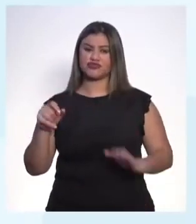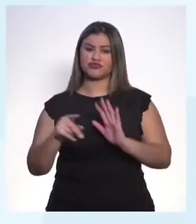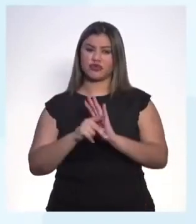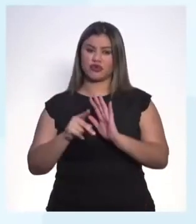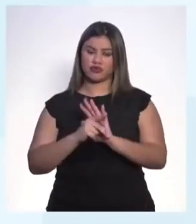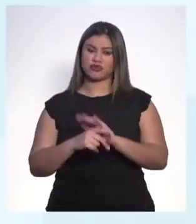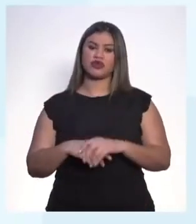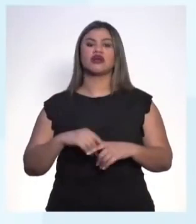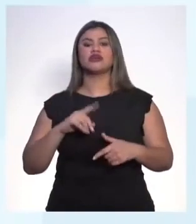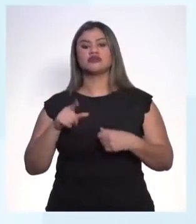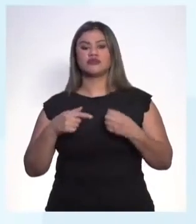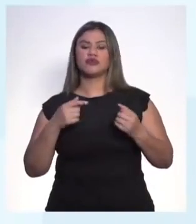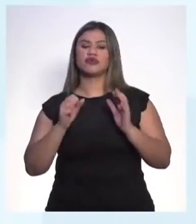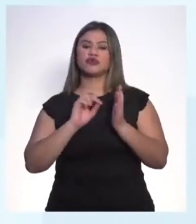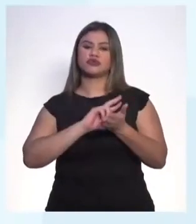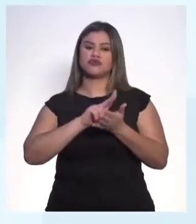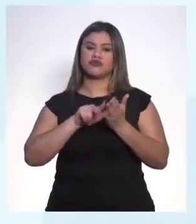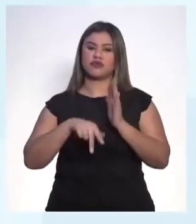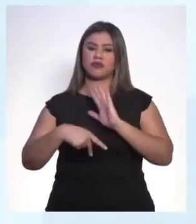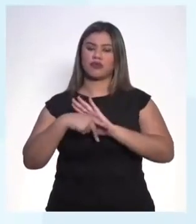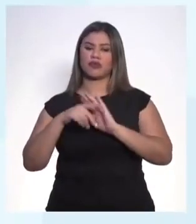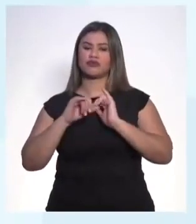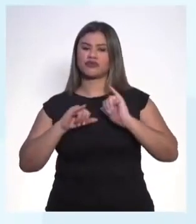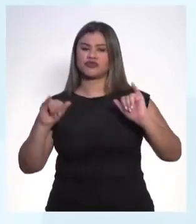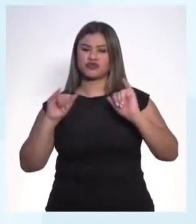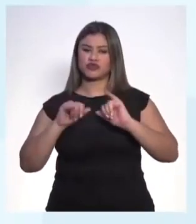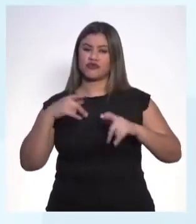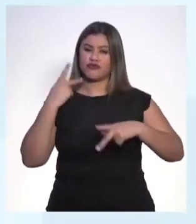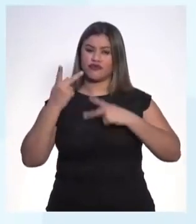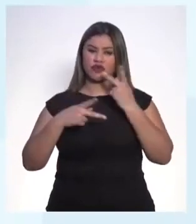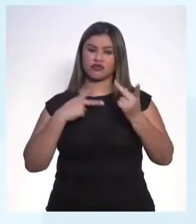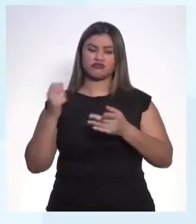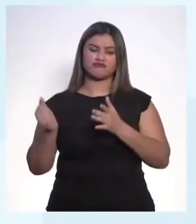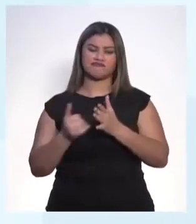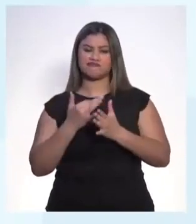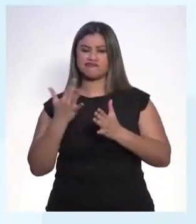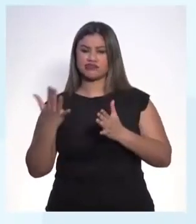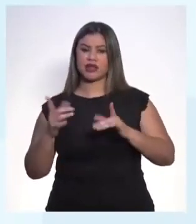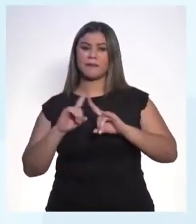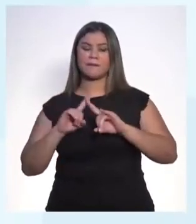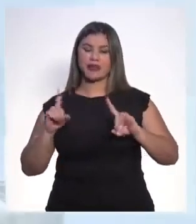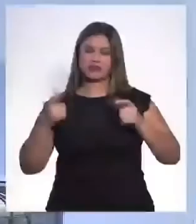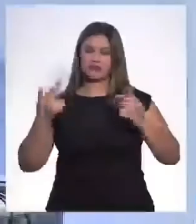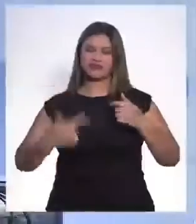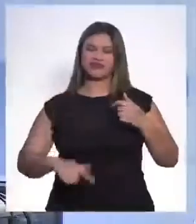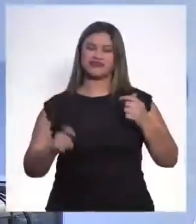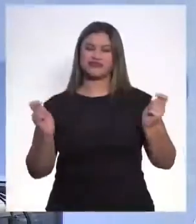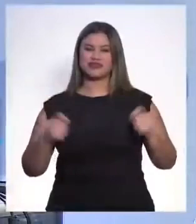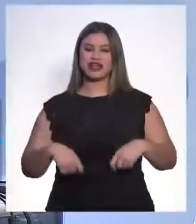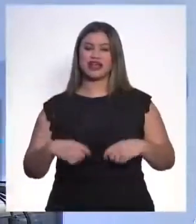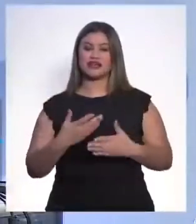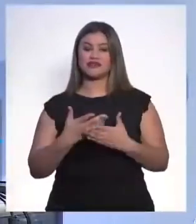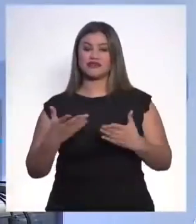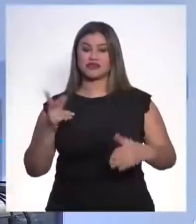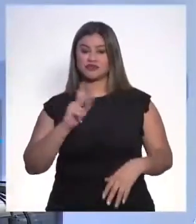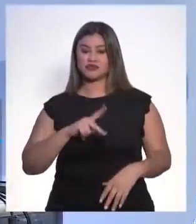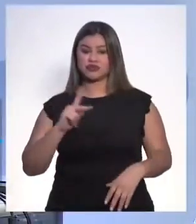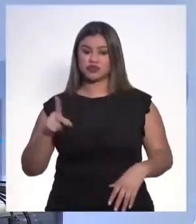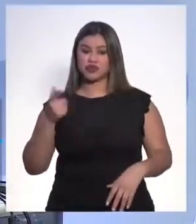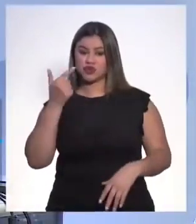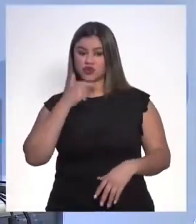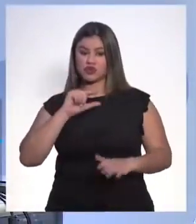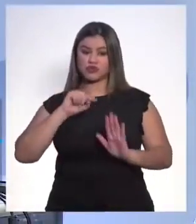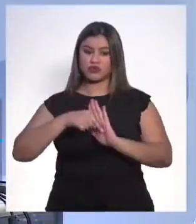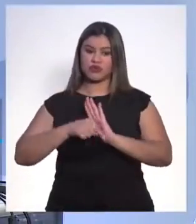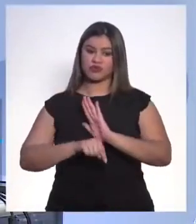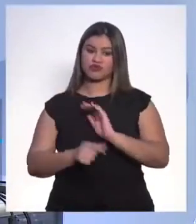Aí eu retomo um pouquinho das características da notícia, que a gente já falou tantas vezes, mas a gente retoma novamente. E se você, professor, conseguir